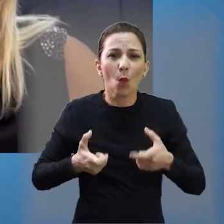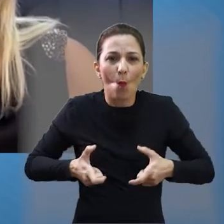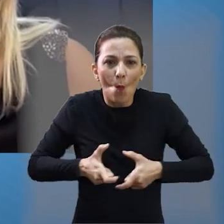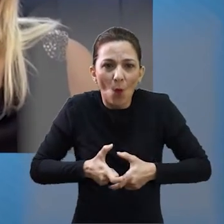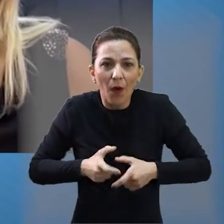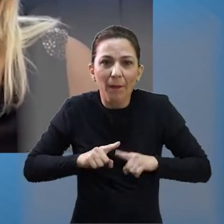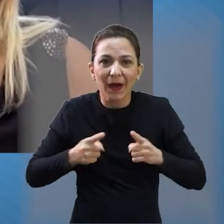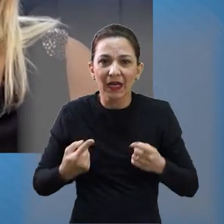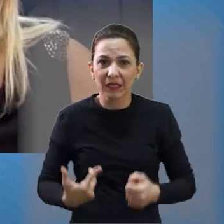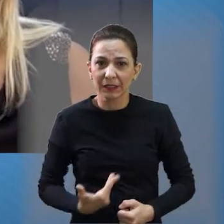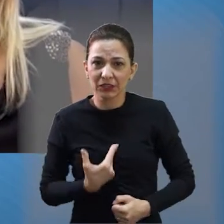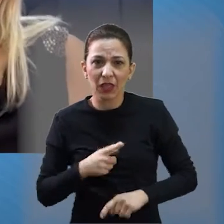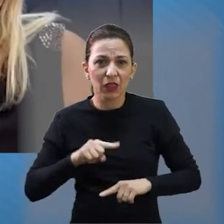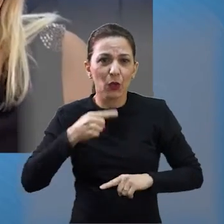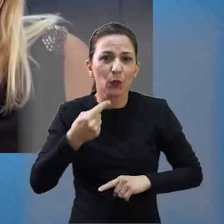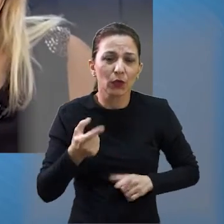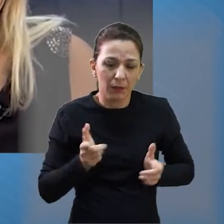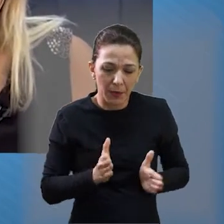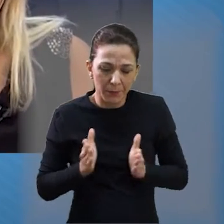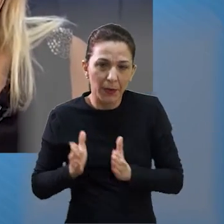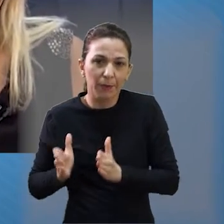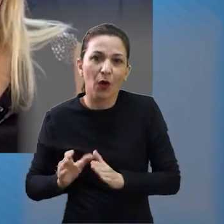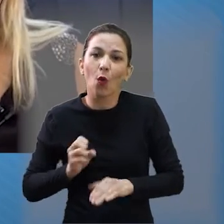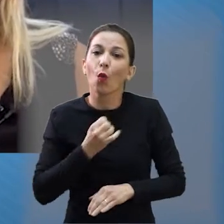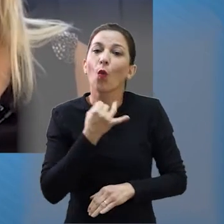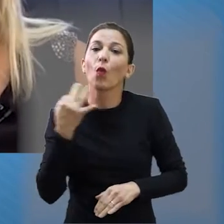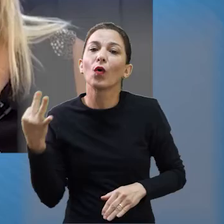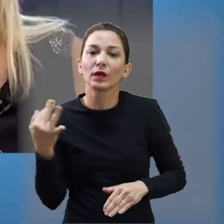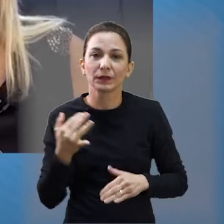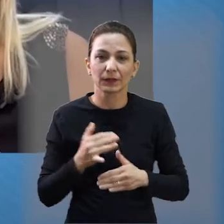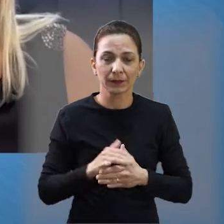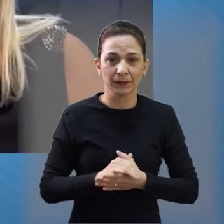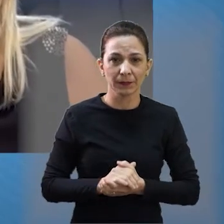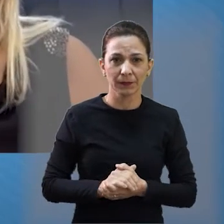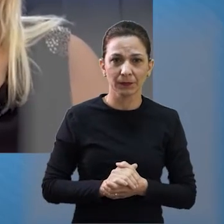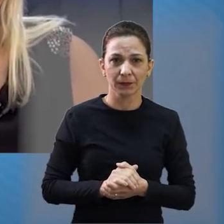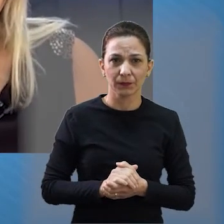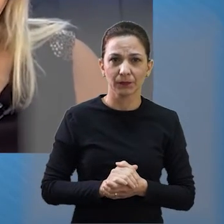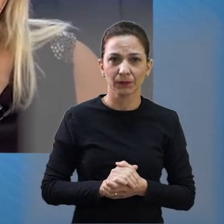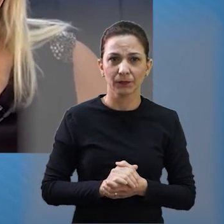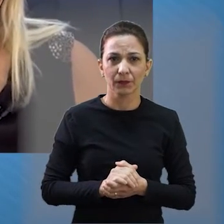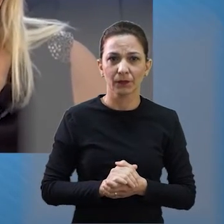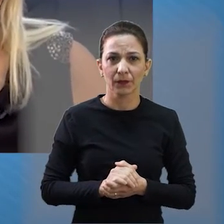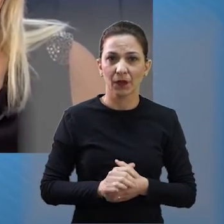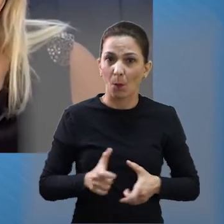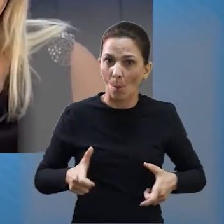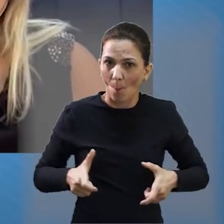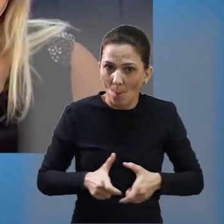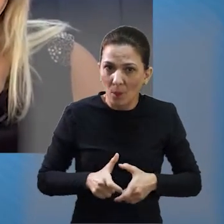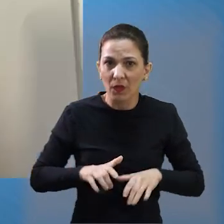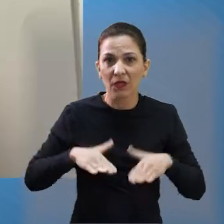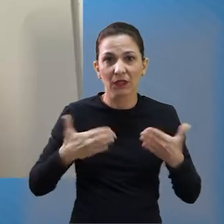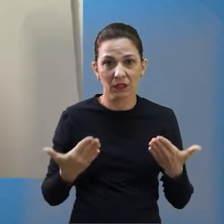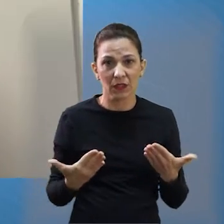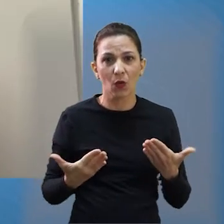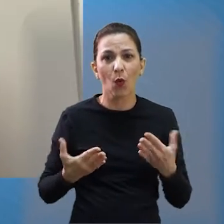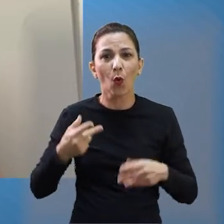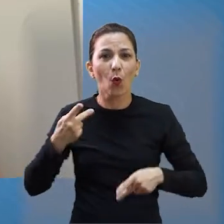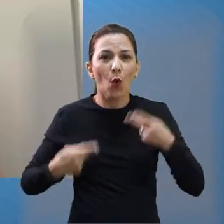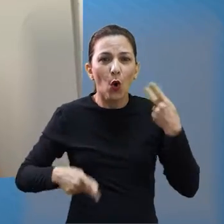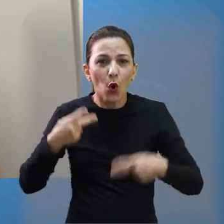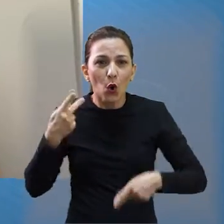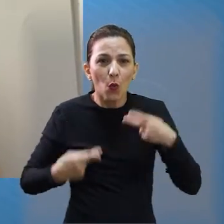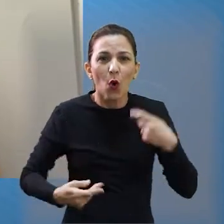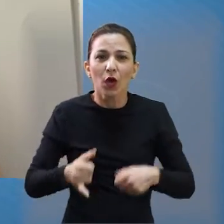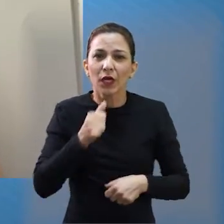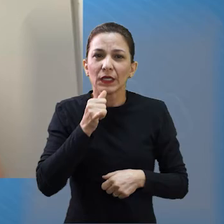de emagrecimento acontece? A gente sabe que o estômago fica reduzido, mas após a cirurgia, quais são as etapas iniciais? Então, esse processo